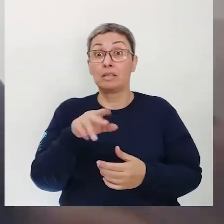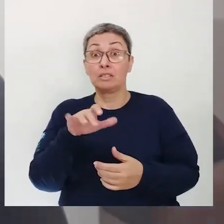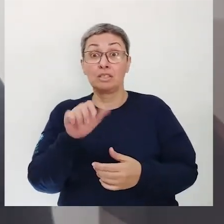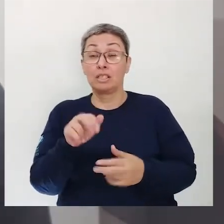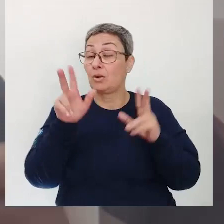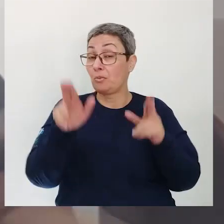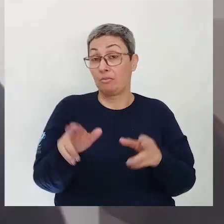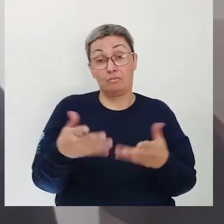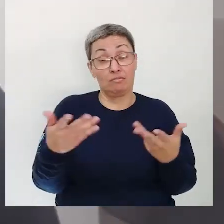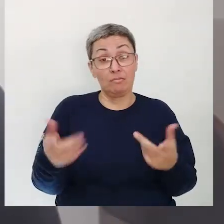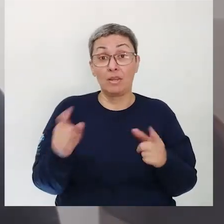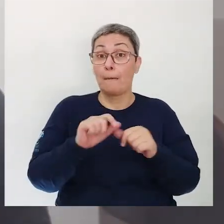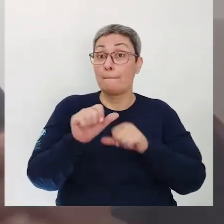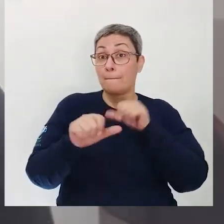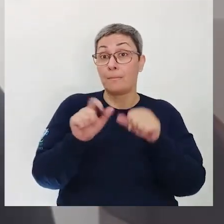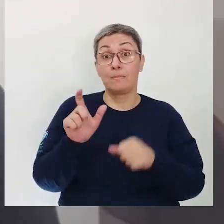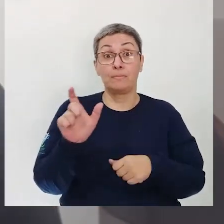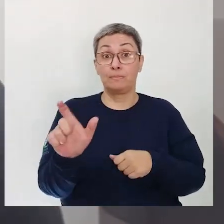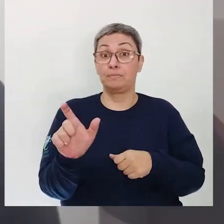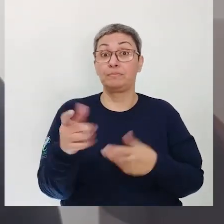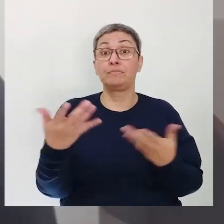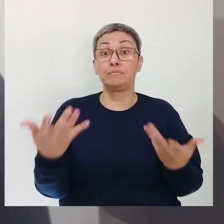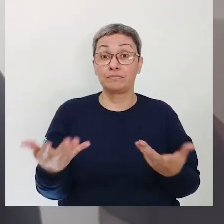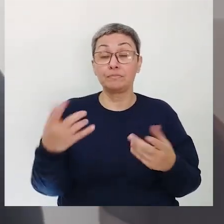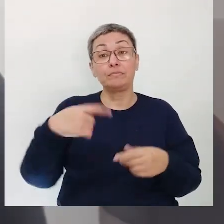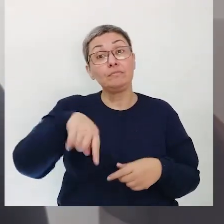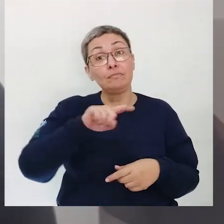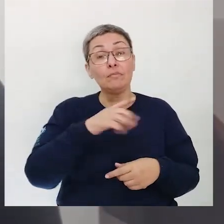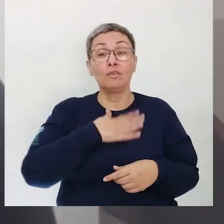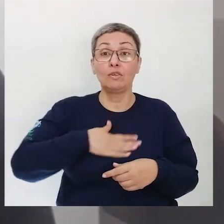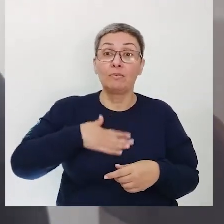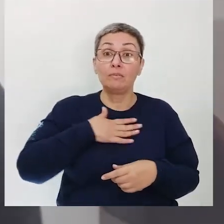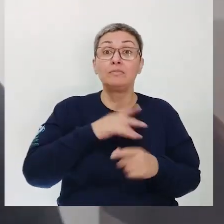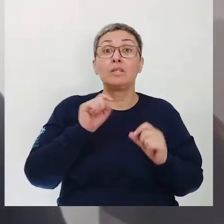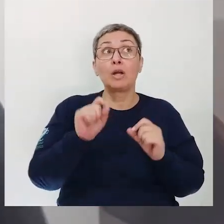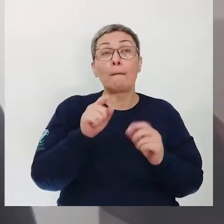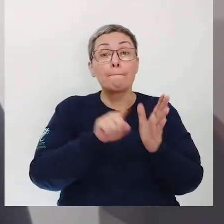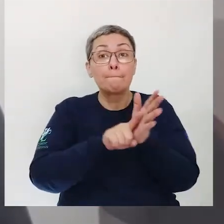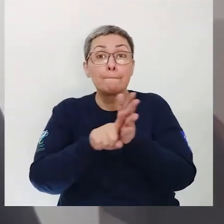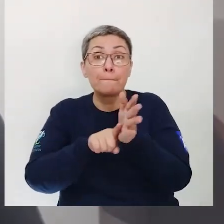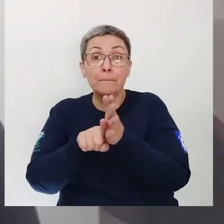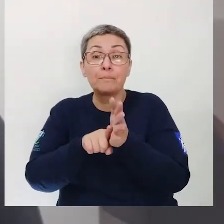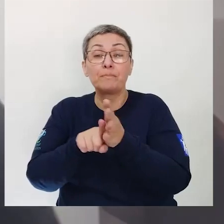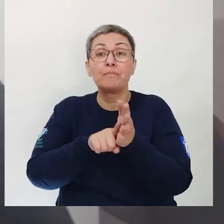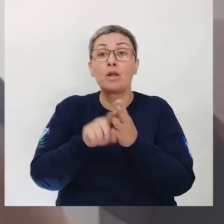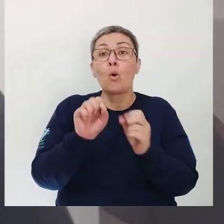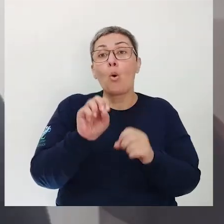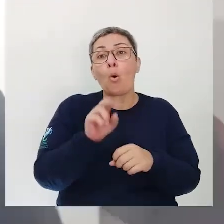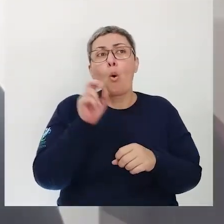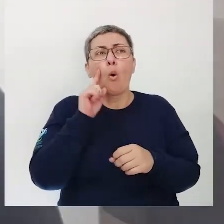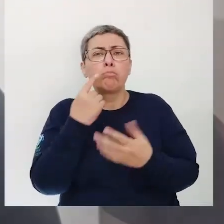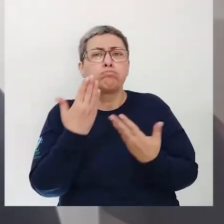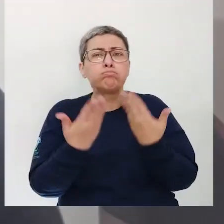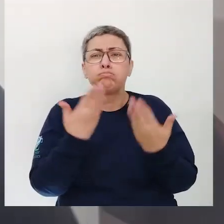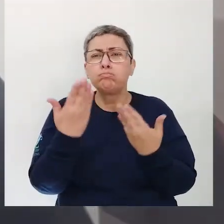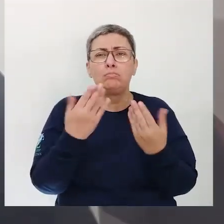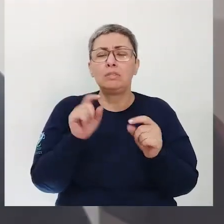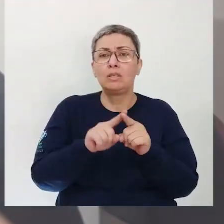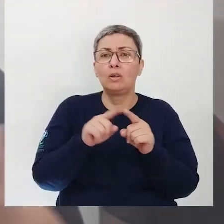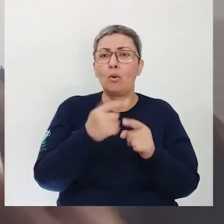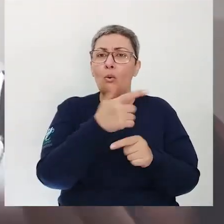aipim, é tudo a mesma coisa, né? Só muda as palavras. Então eu gostaria que você pesquisasse ou investigue